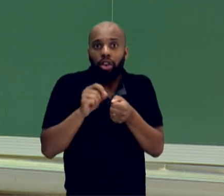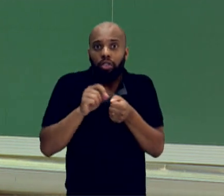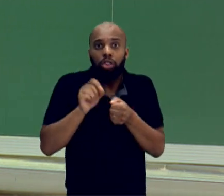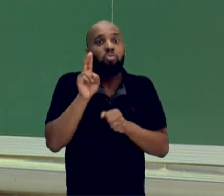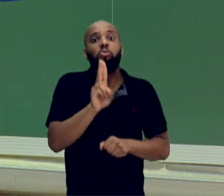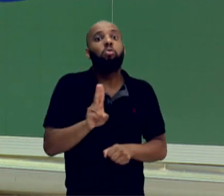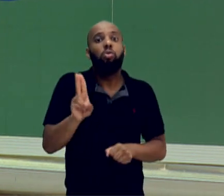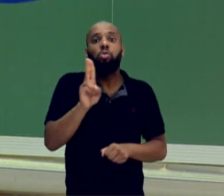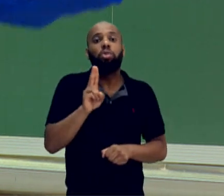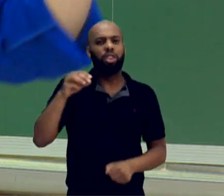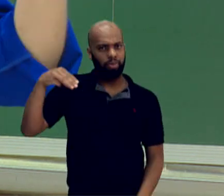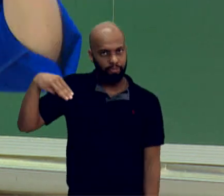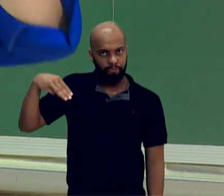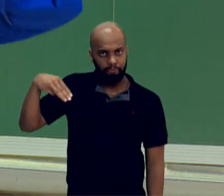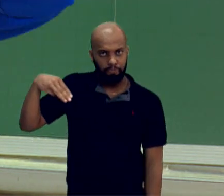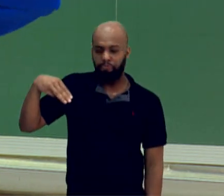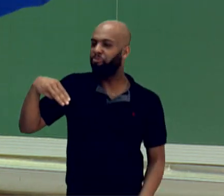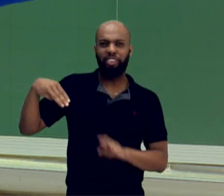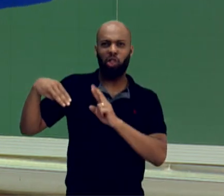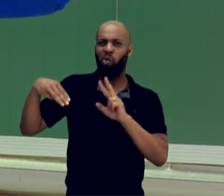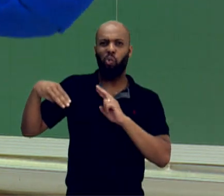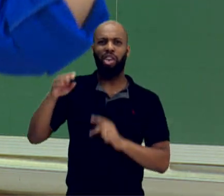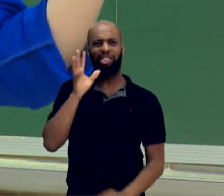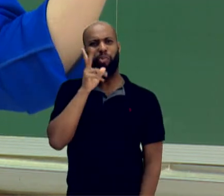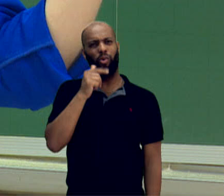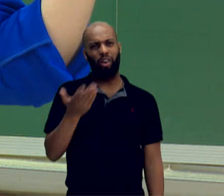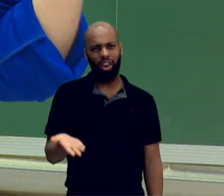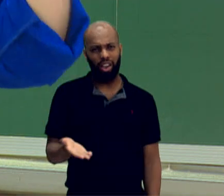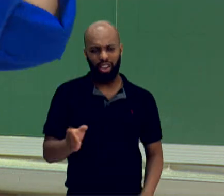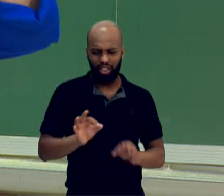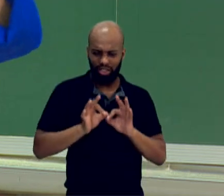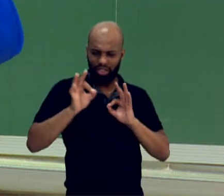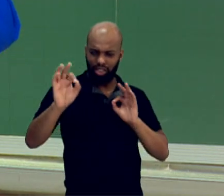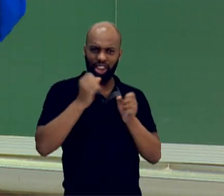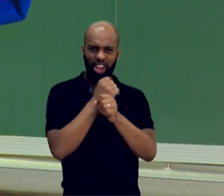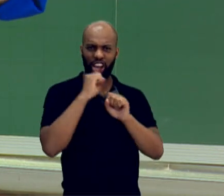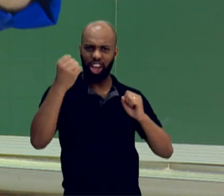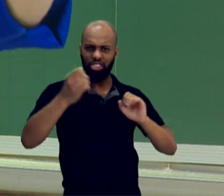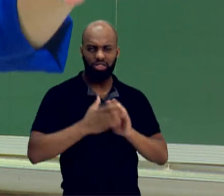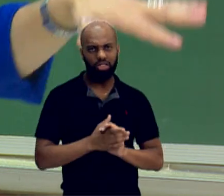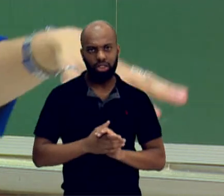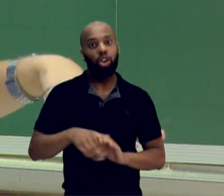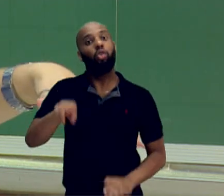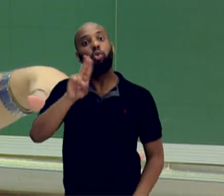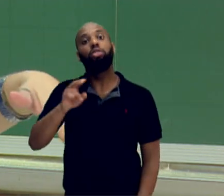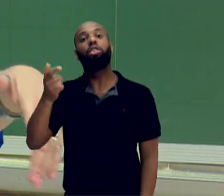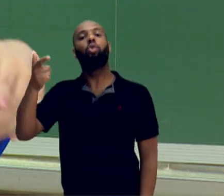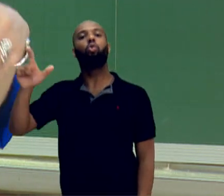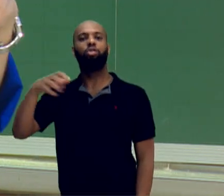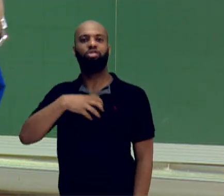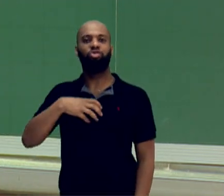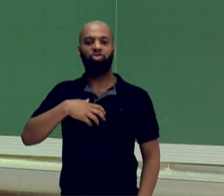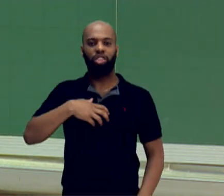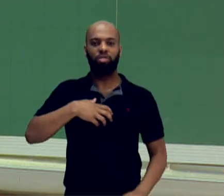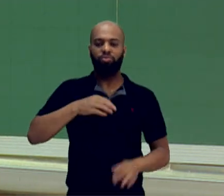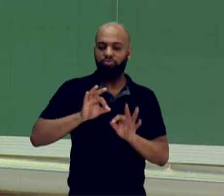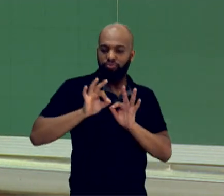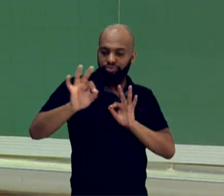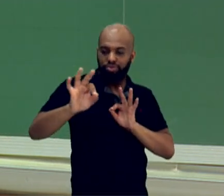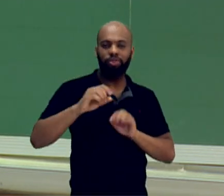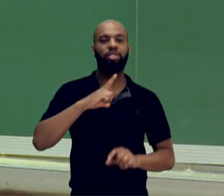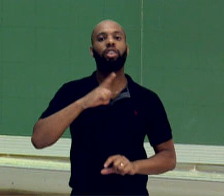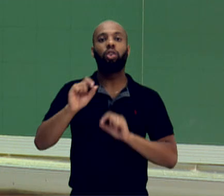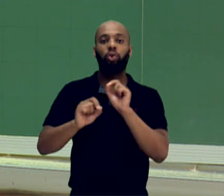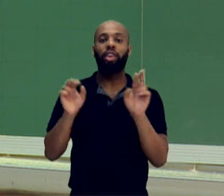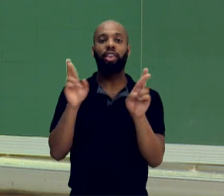ser o quê? Metro? Não, é uma distância muito grande, então eu vou usar uma outra unidade de medida que